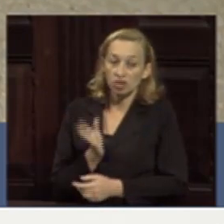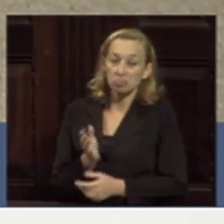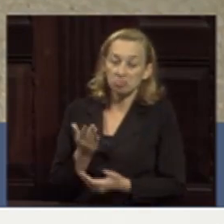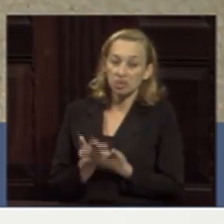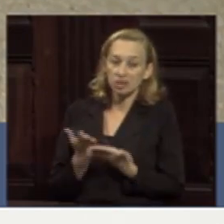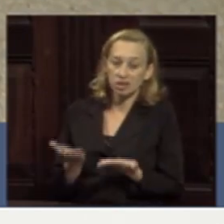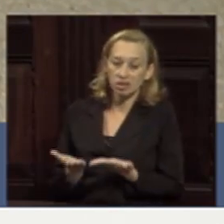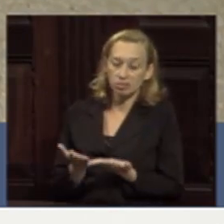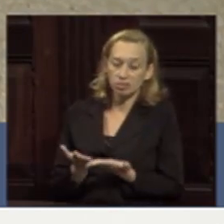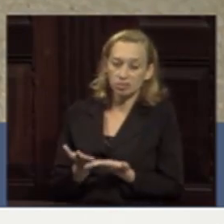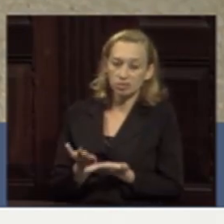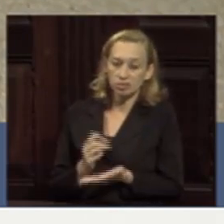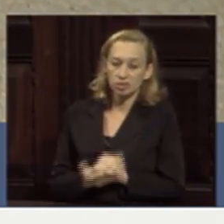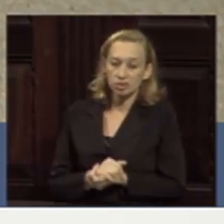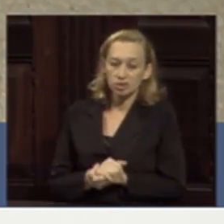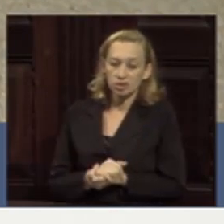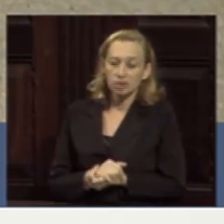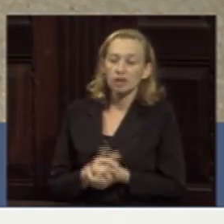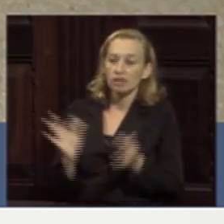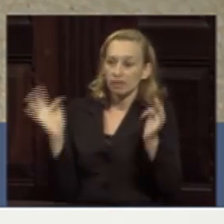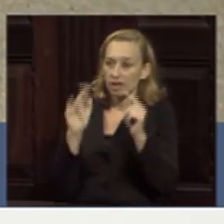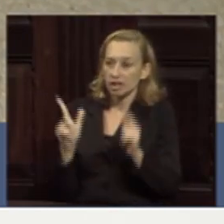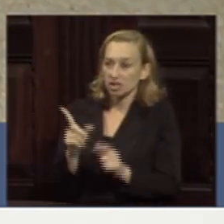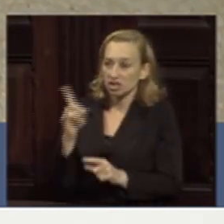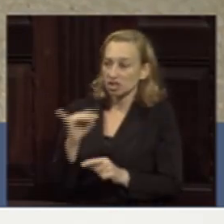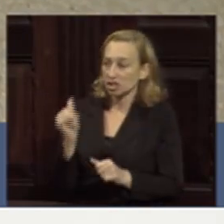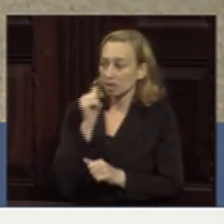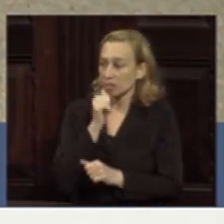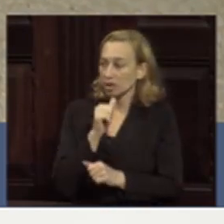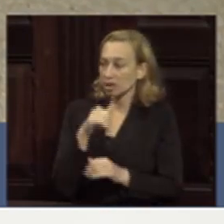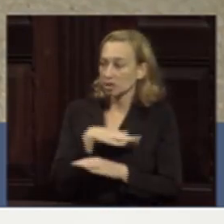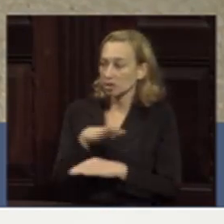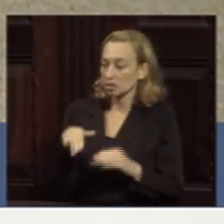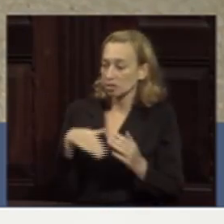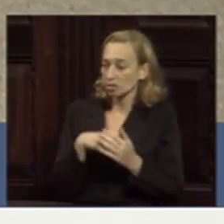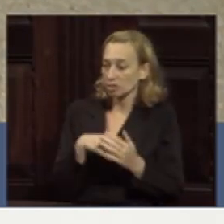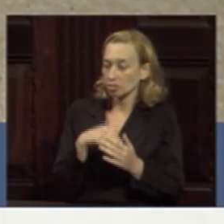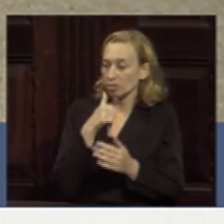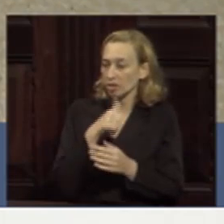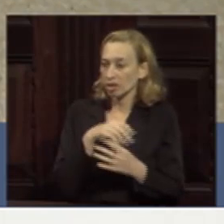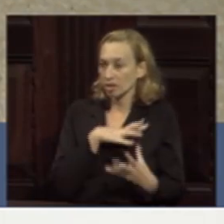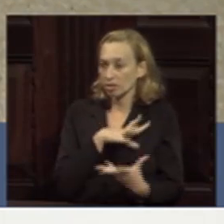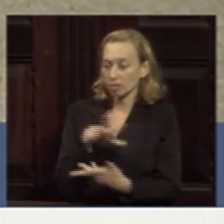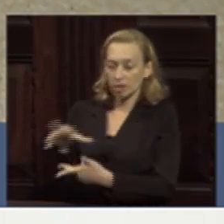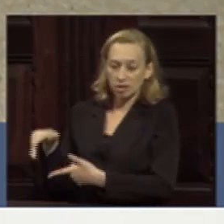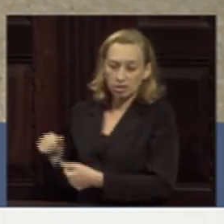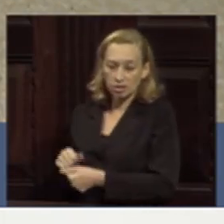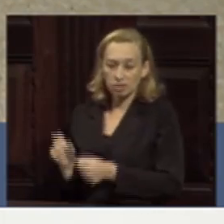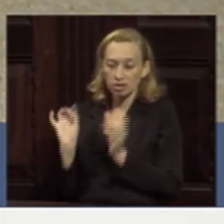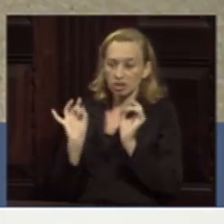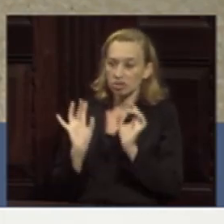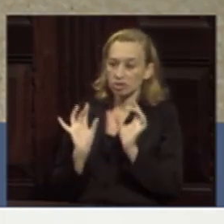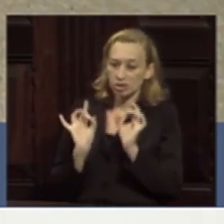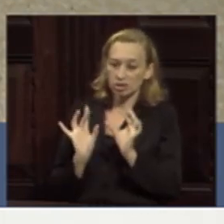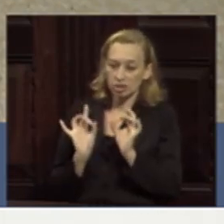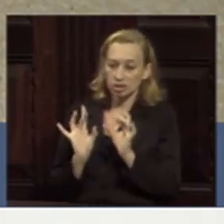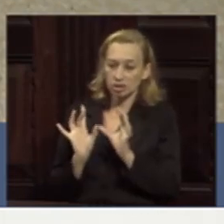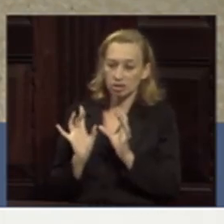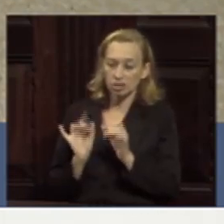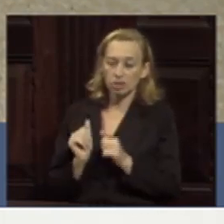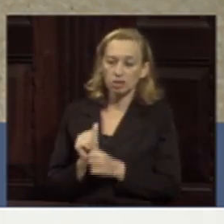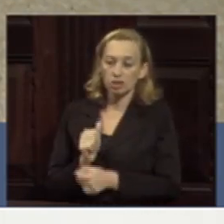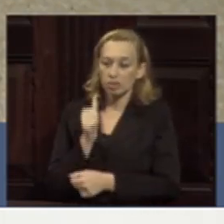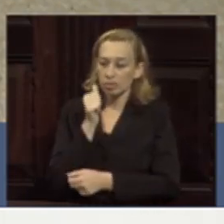Então, quero dar um feliz Dia de Mulher para todas as mulheres do país, mas em especial para uma